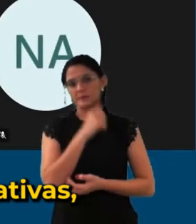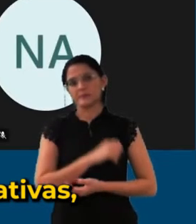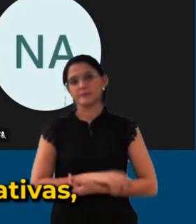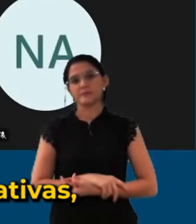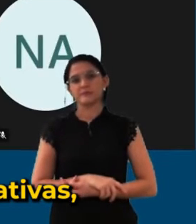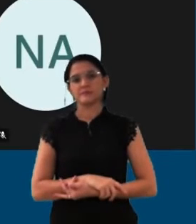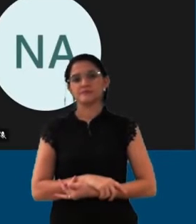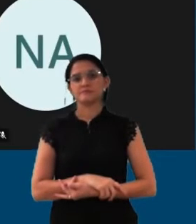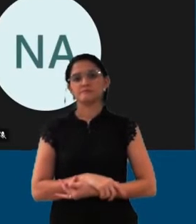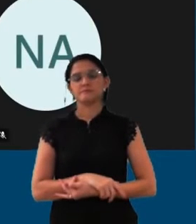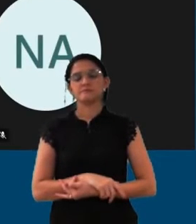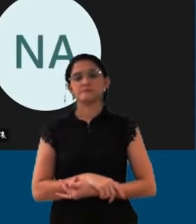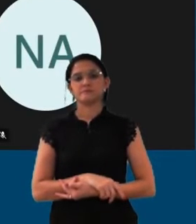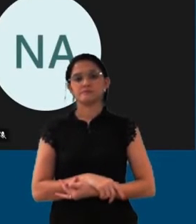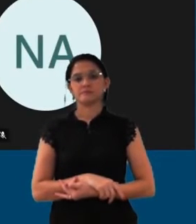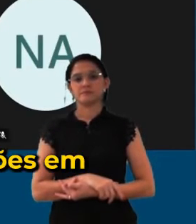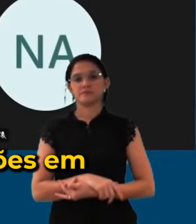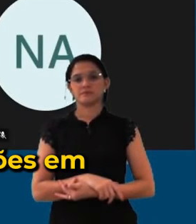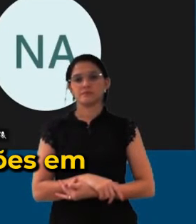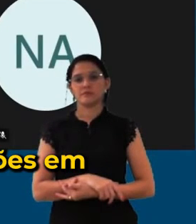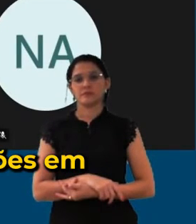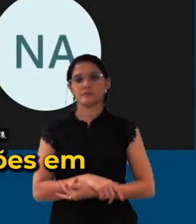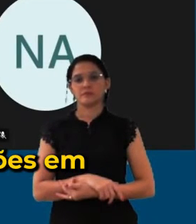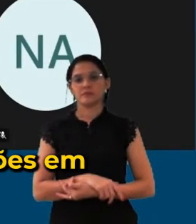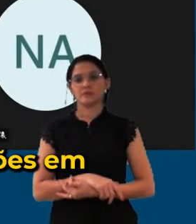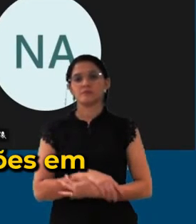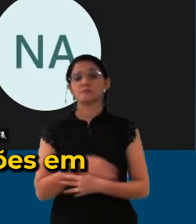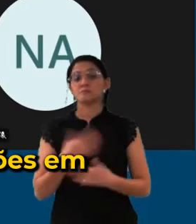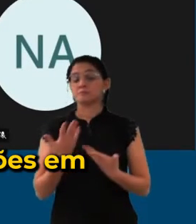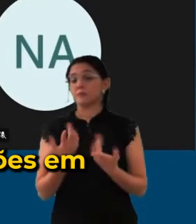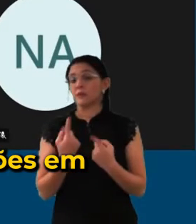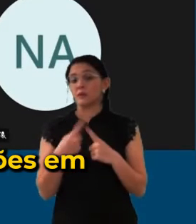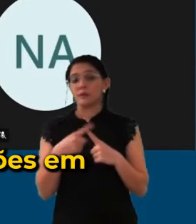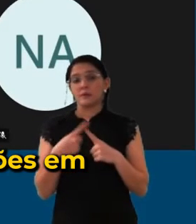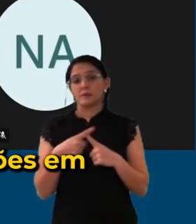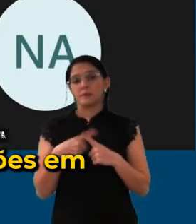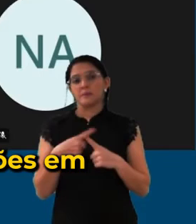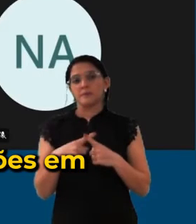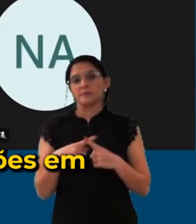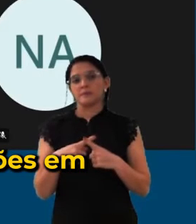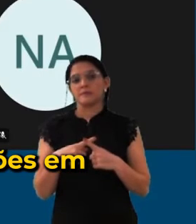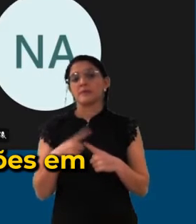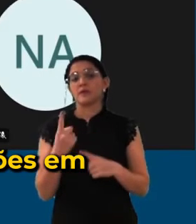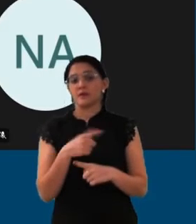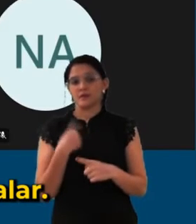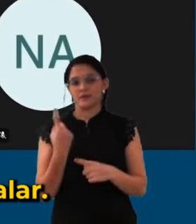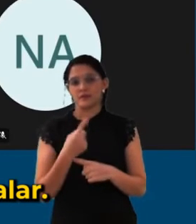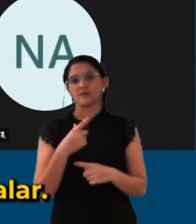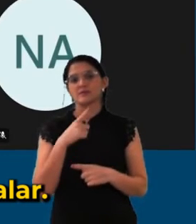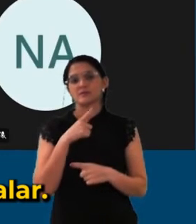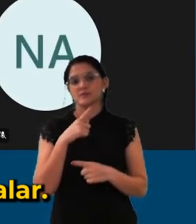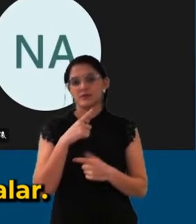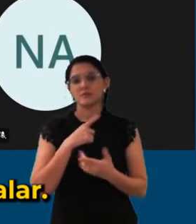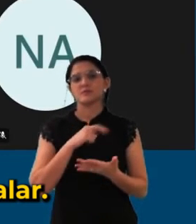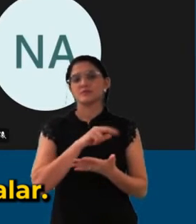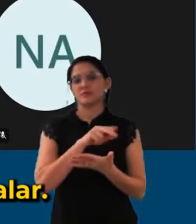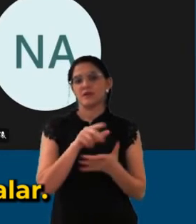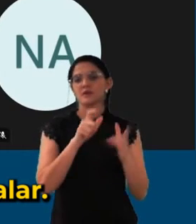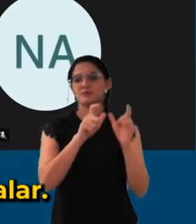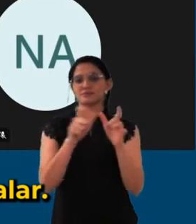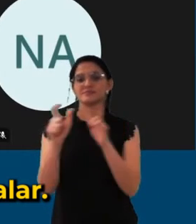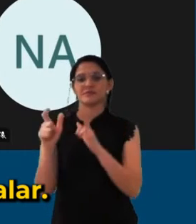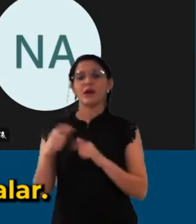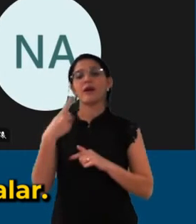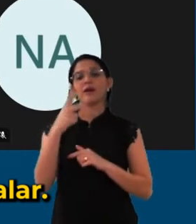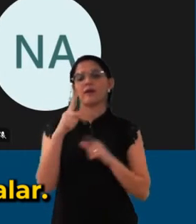as tratativas, até porque a gente tem operações em Brasília, a gente não tem nenhum interesse, a